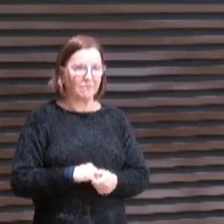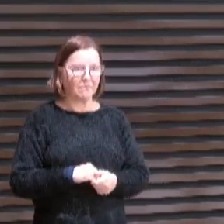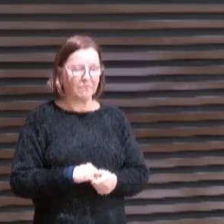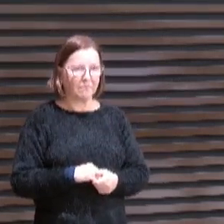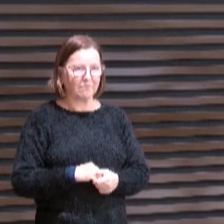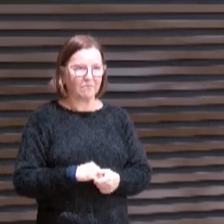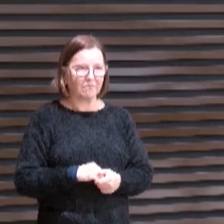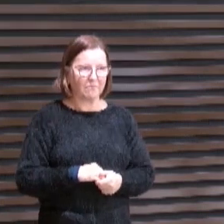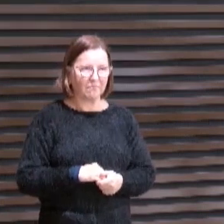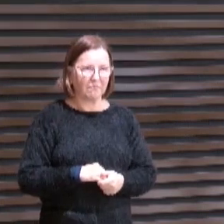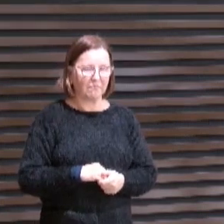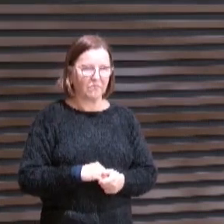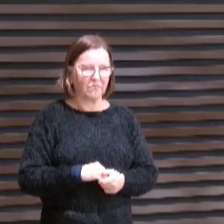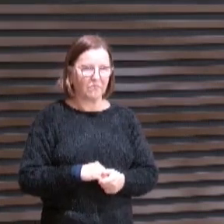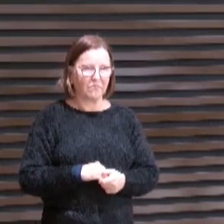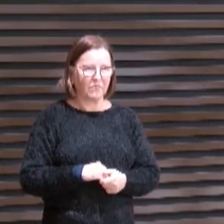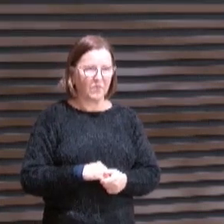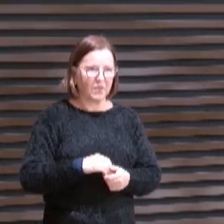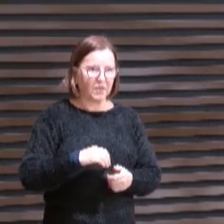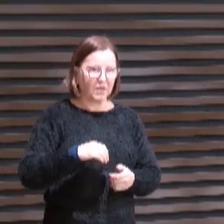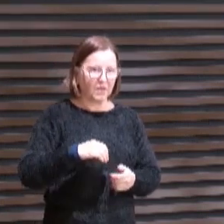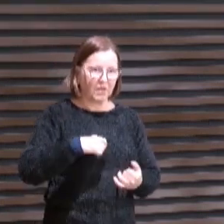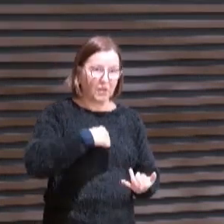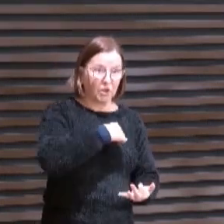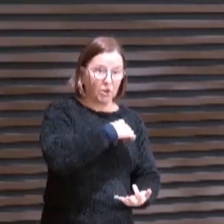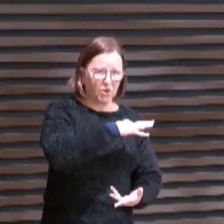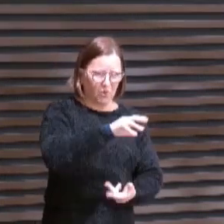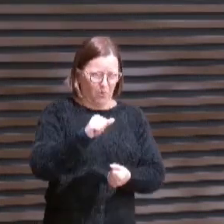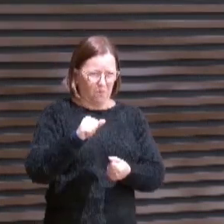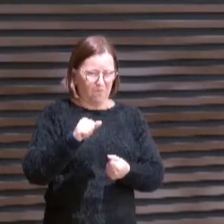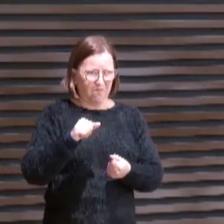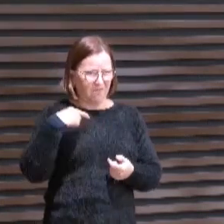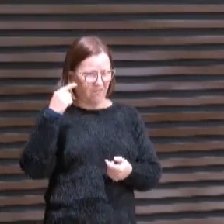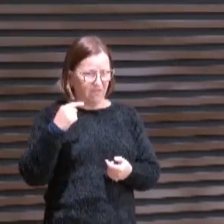de um mundo convulsionado, ele tomou uma posição.